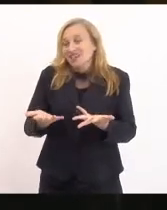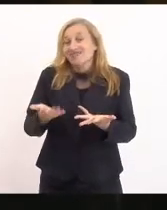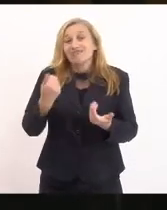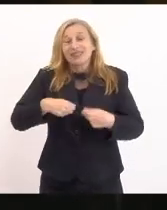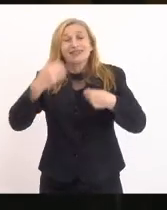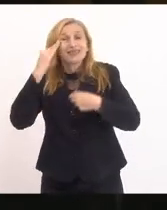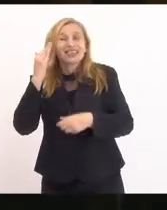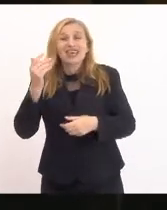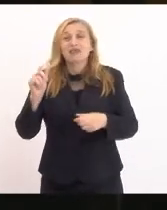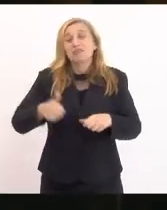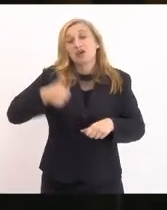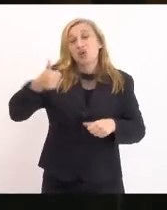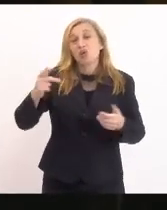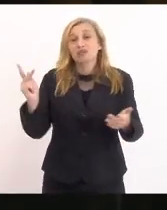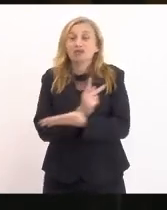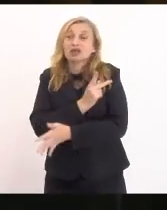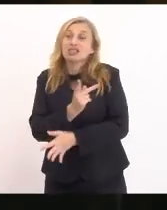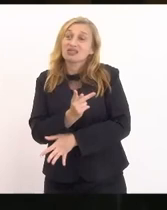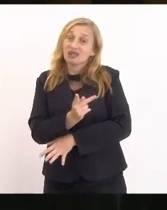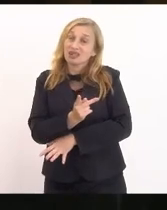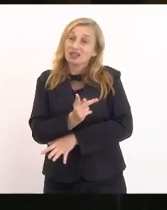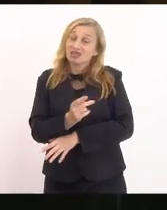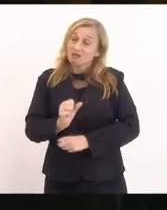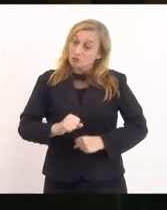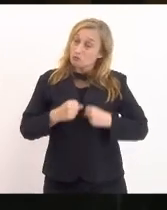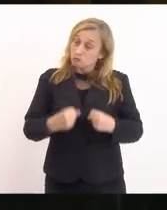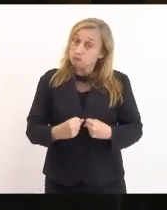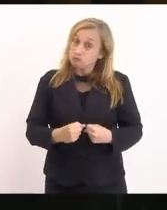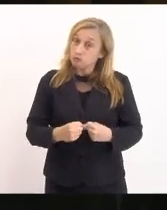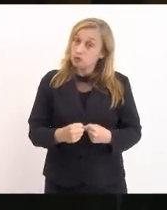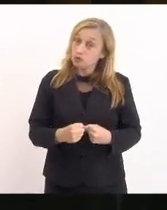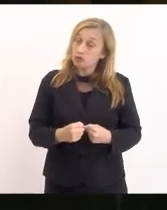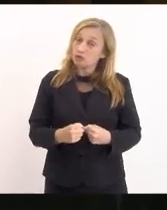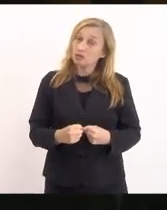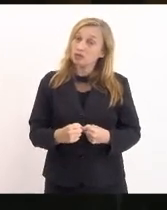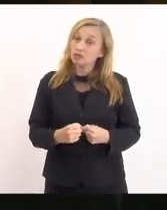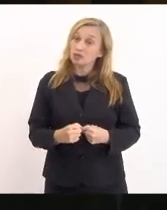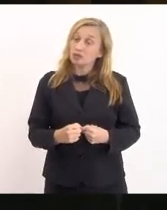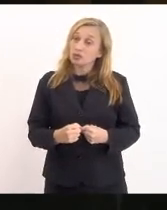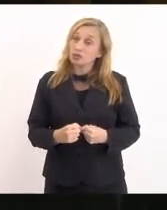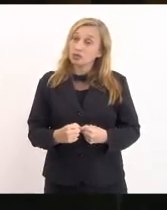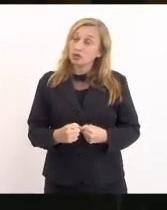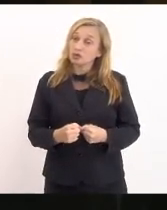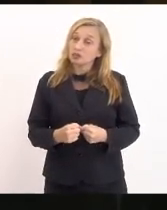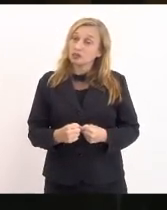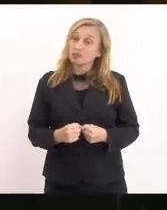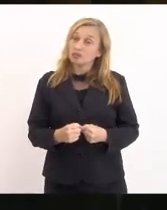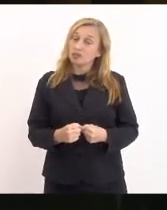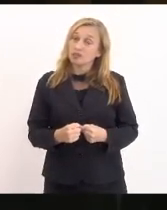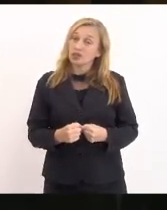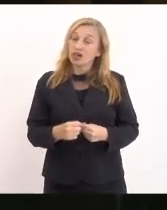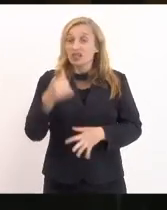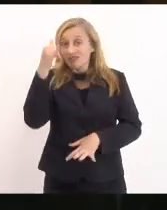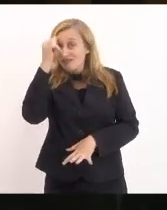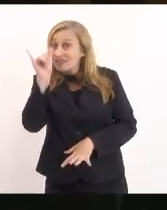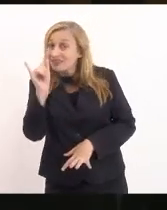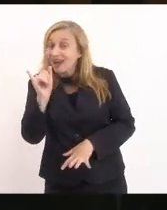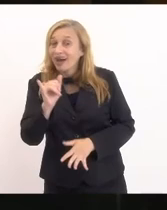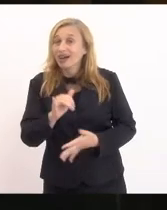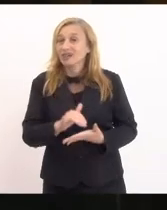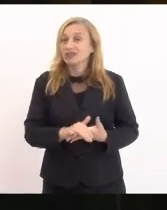entender melhor o que está acontecendo e, sobretudo, ser firme na agenda de prevenção, na agenda